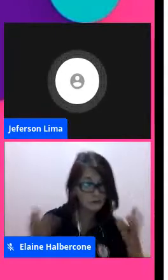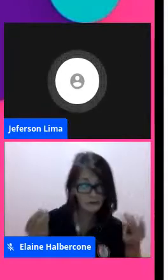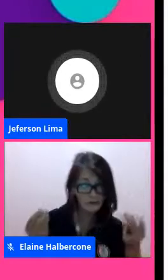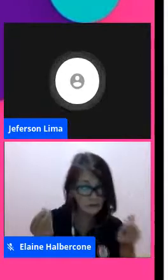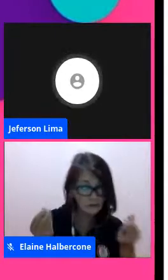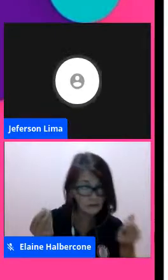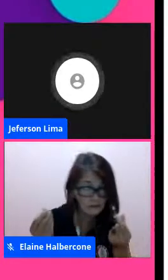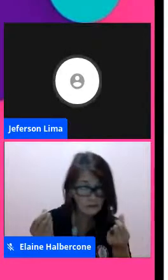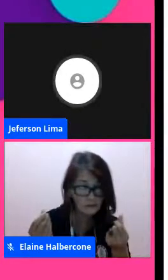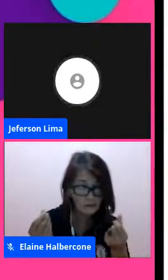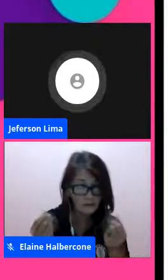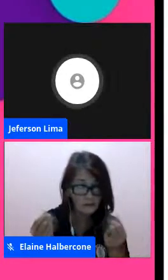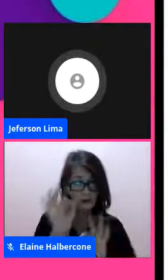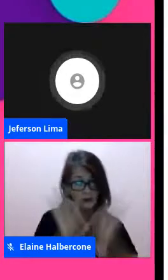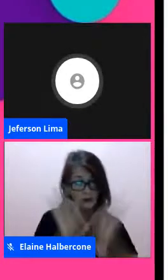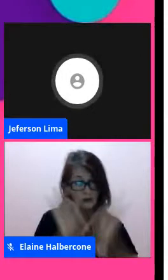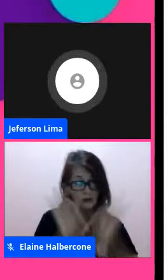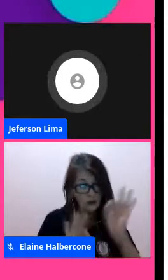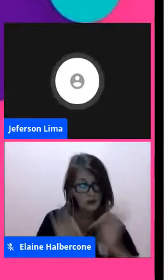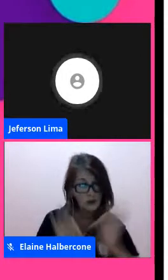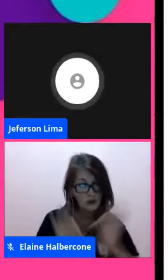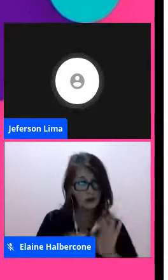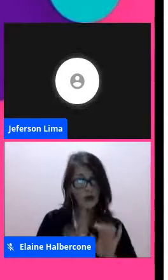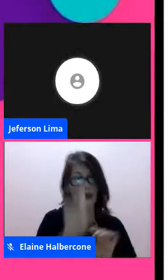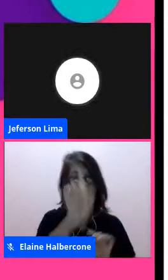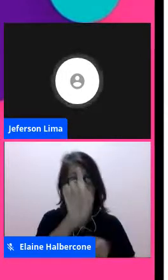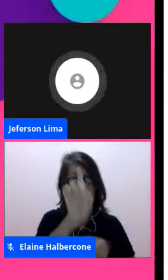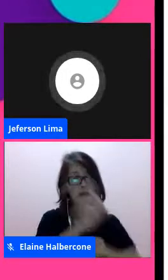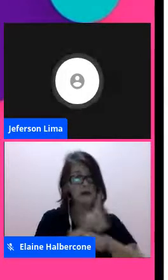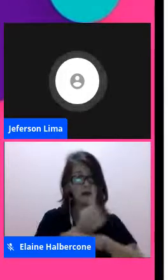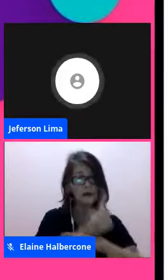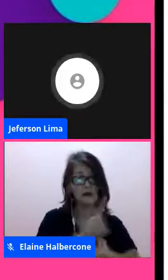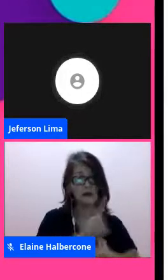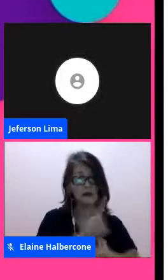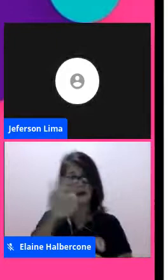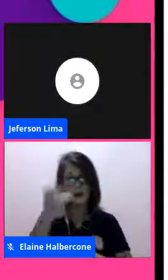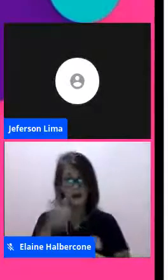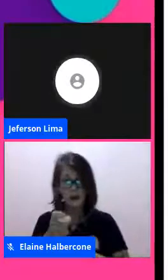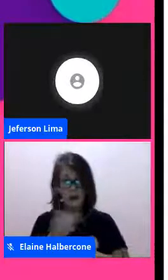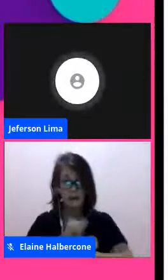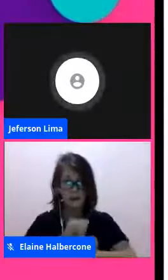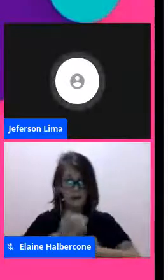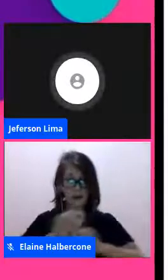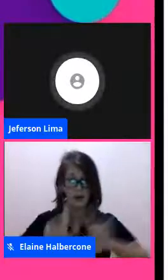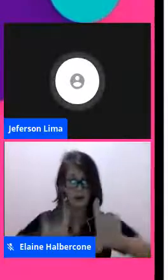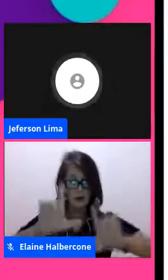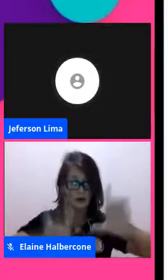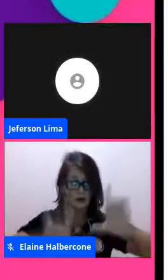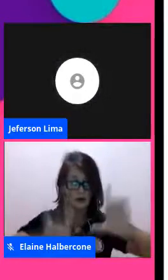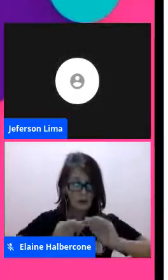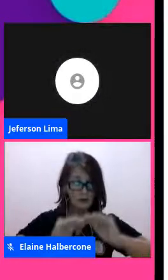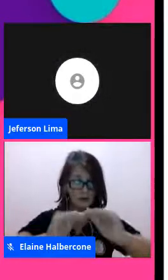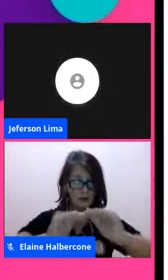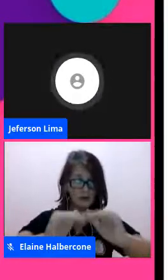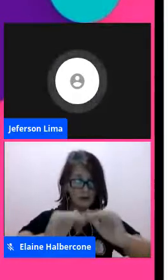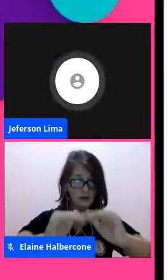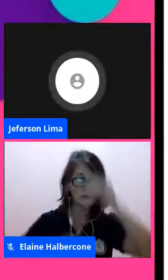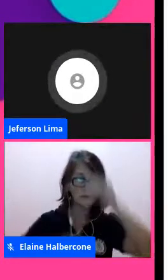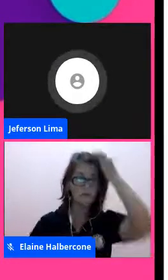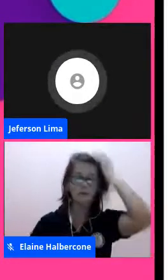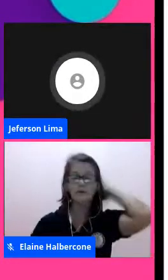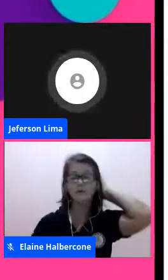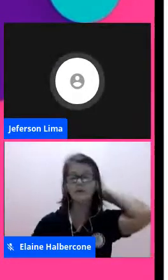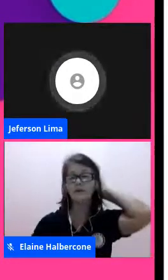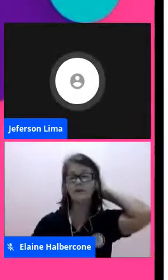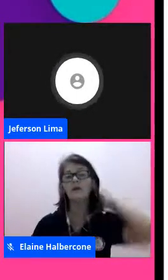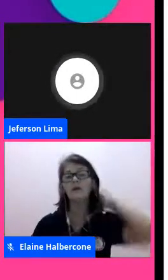gente já está ajustado, então a gente tem aqui D para digital, TX para transmissão e por aí vai. E o que a gente quer